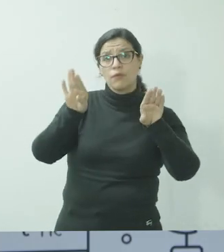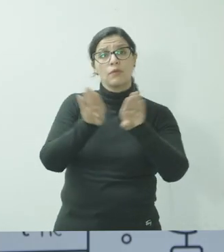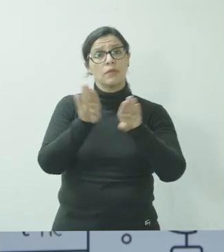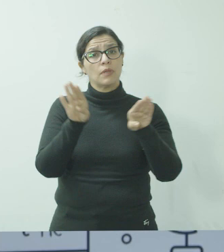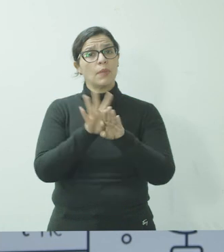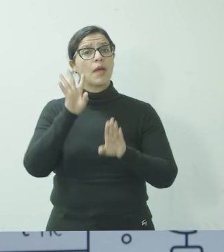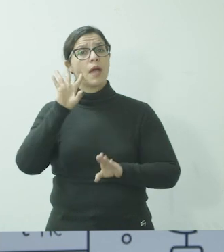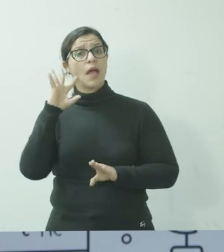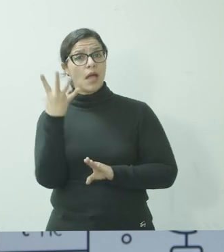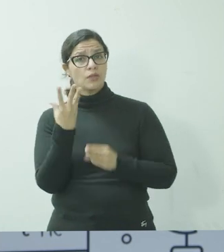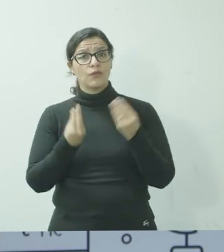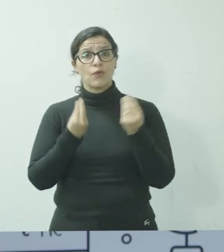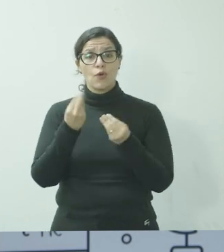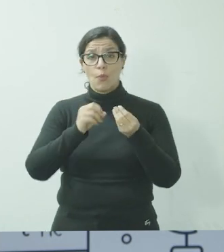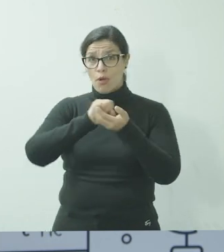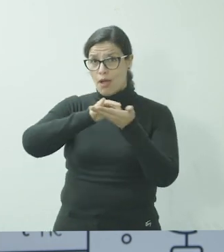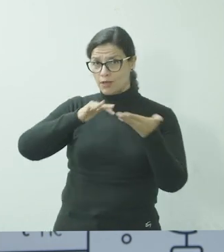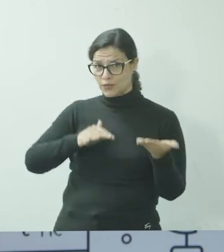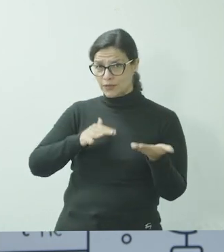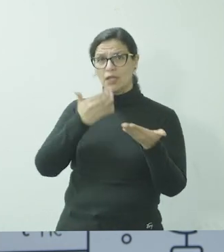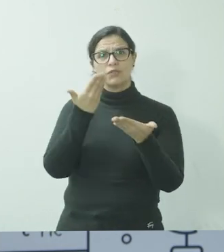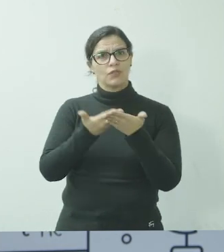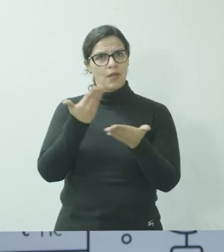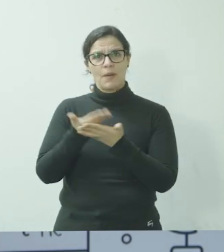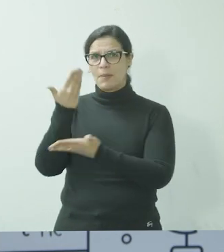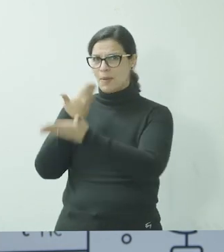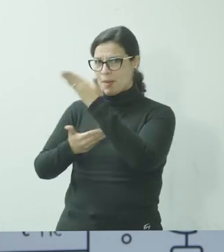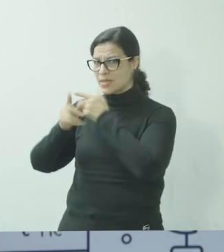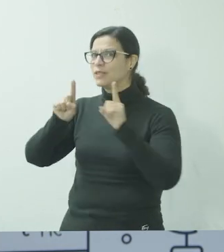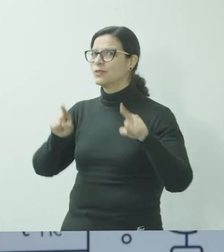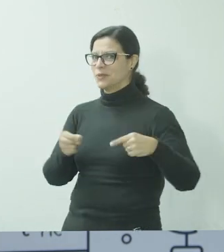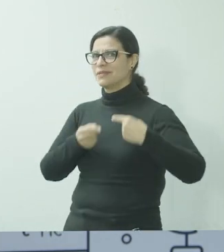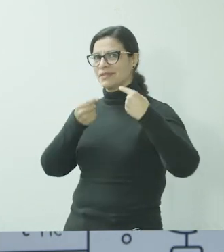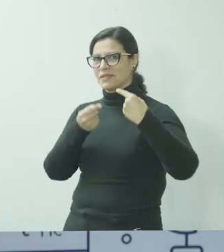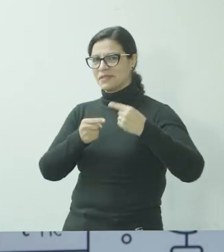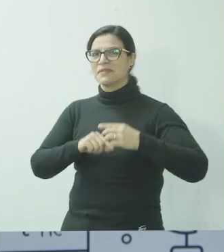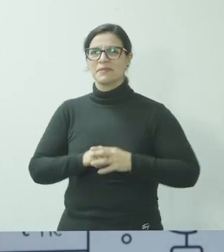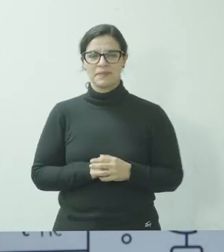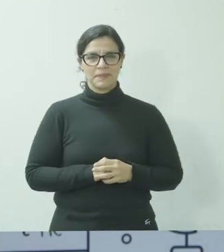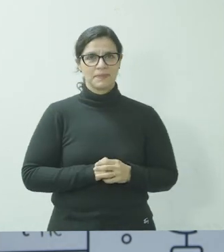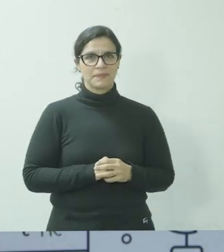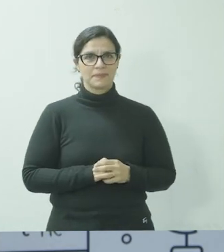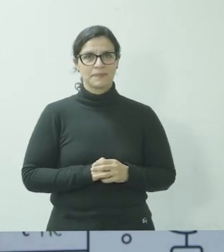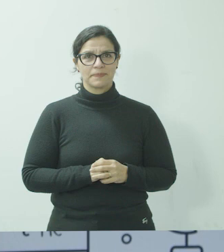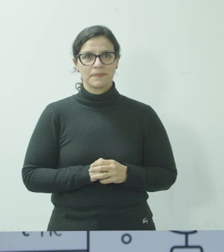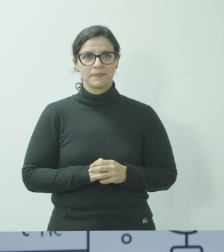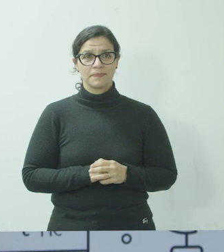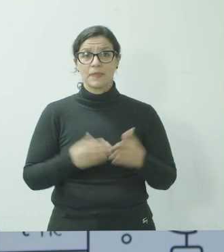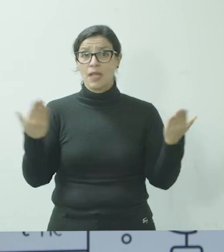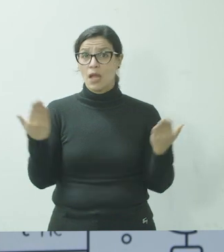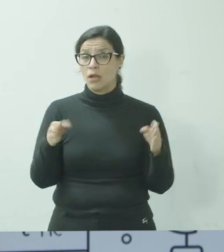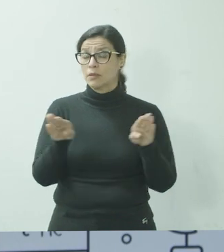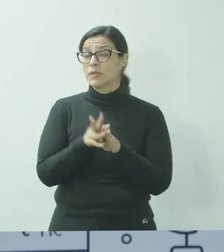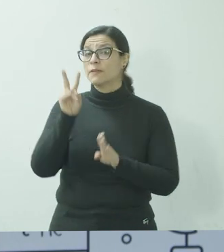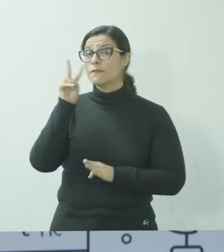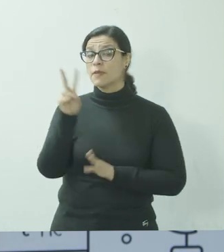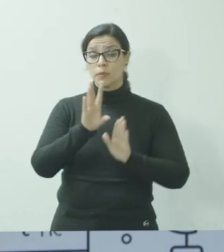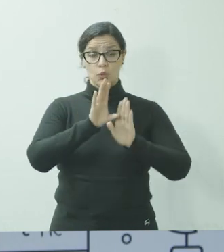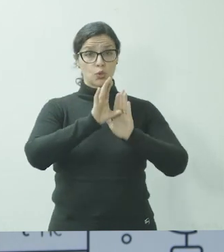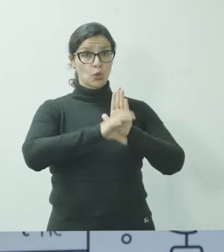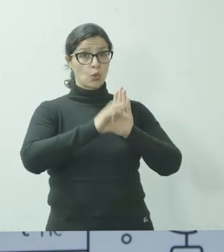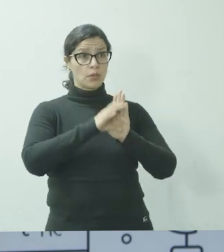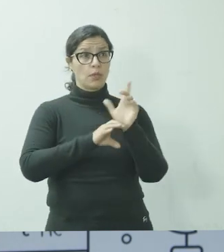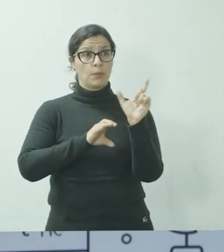resolvemos a atividade da aula anterior né O Desafio vimos também o